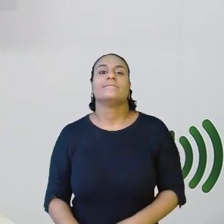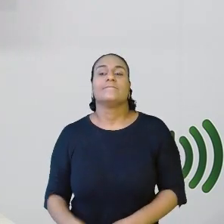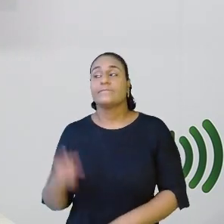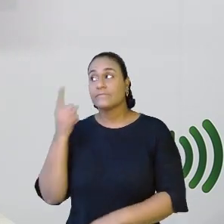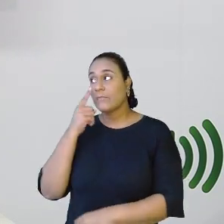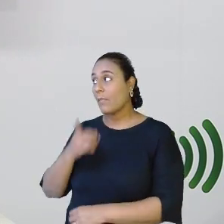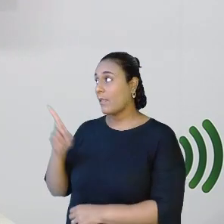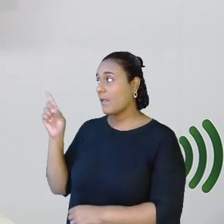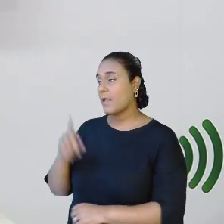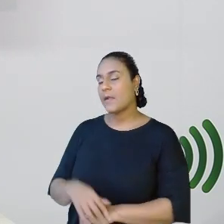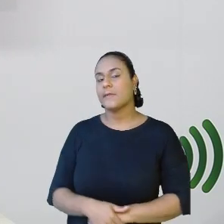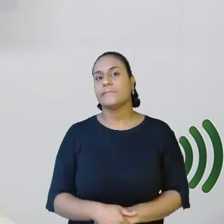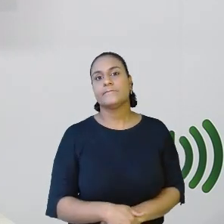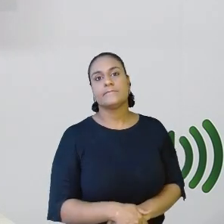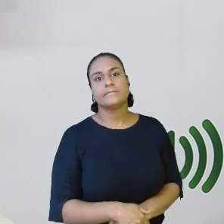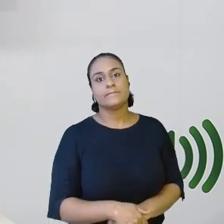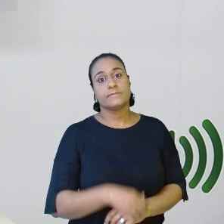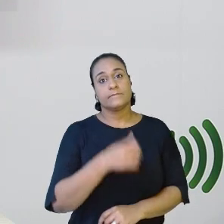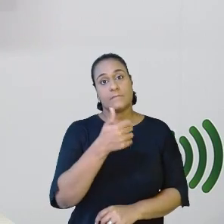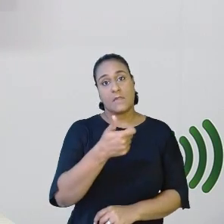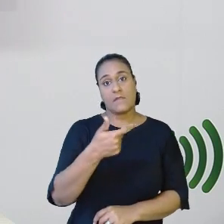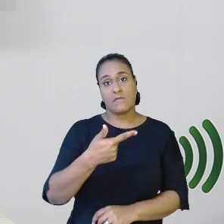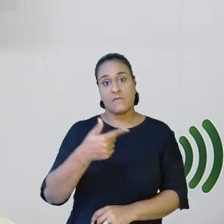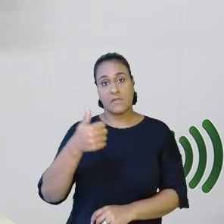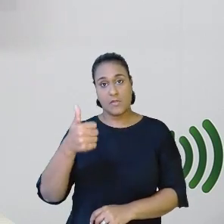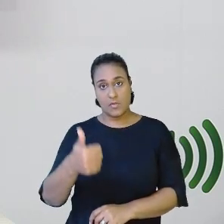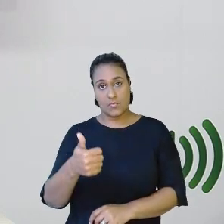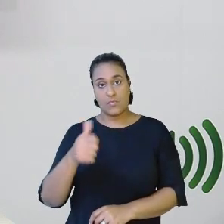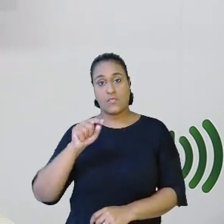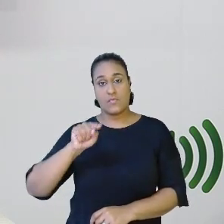que nós trabalhamos,